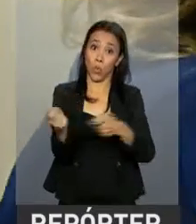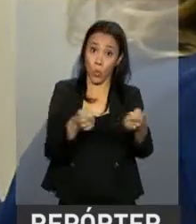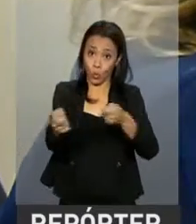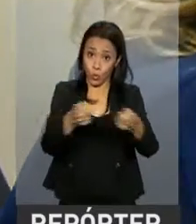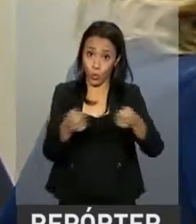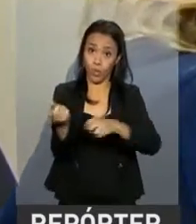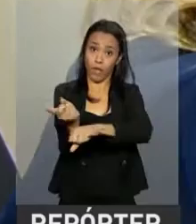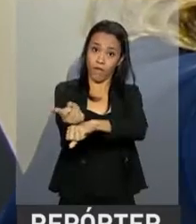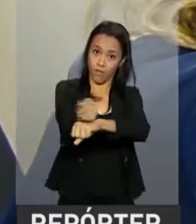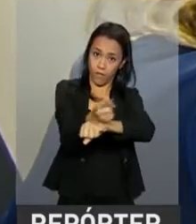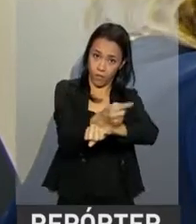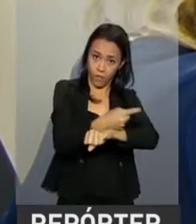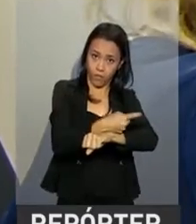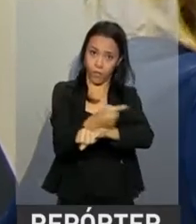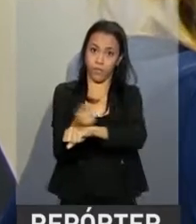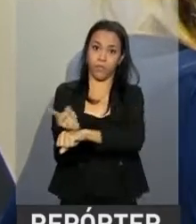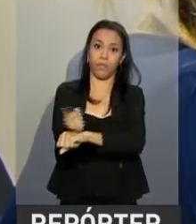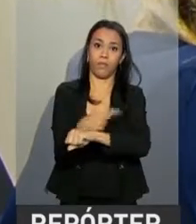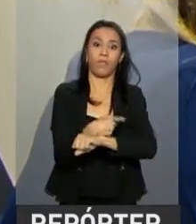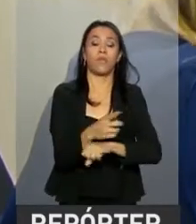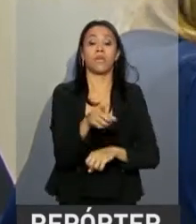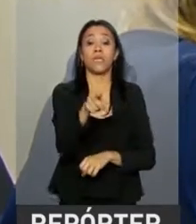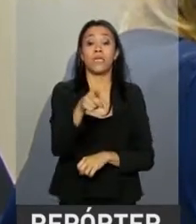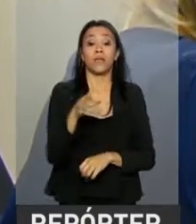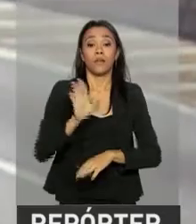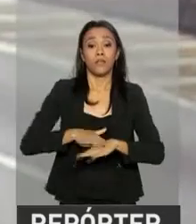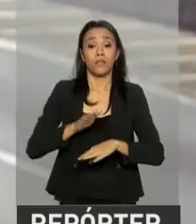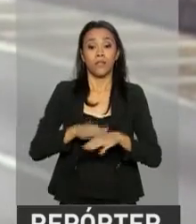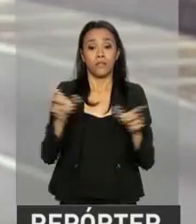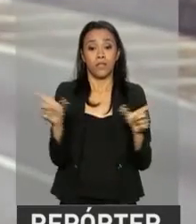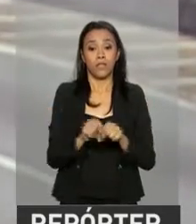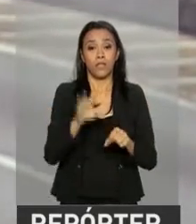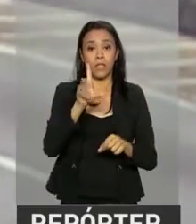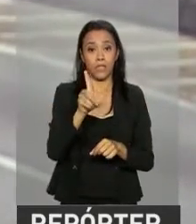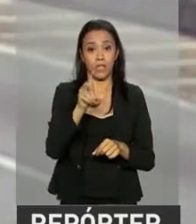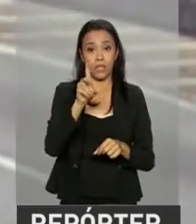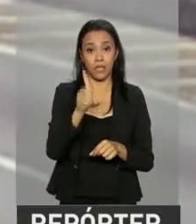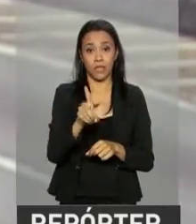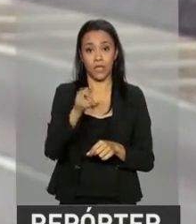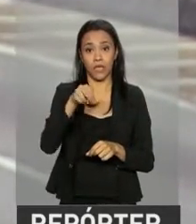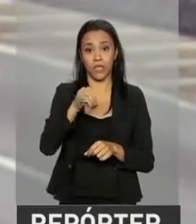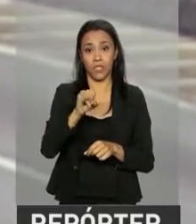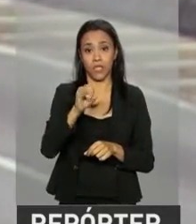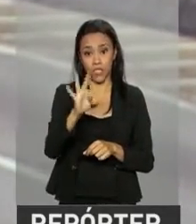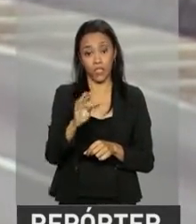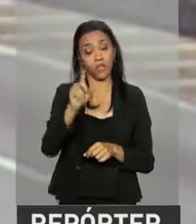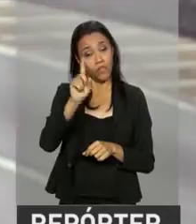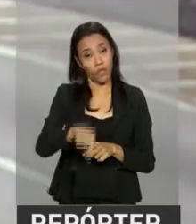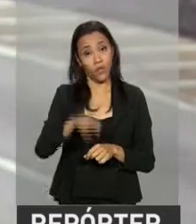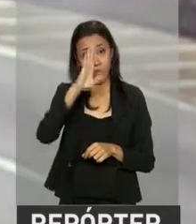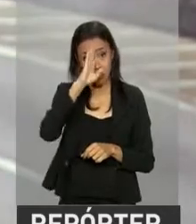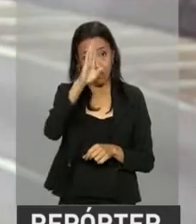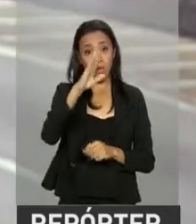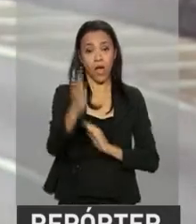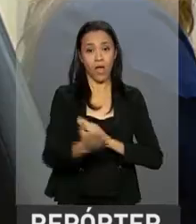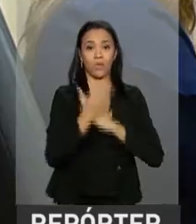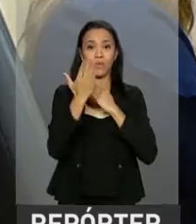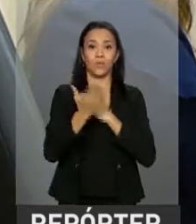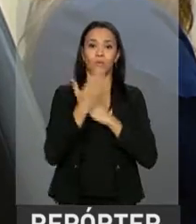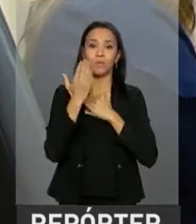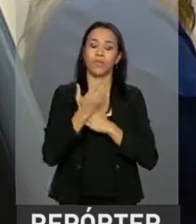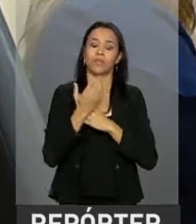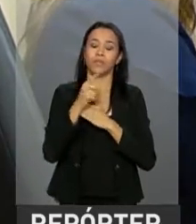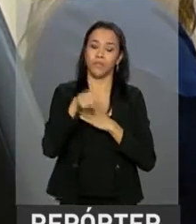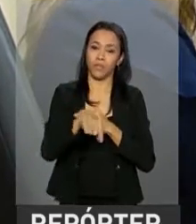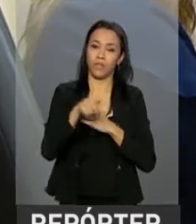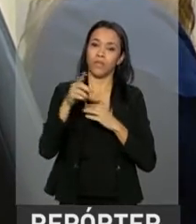segundo o dnit a redução de acidentes nas rodovias foi o principal benefício que o plano nacional de controle eletrônico de velocidade